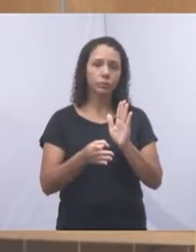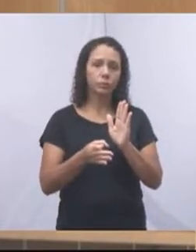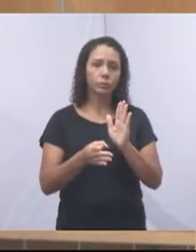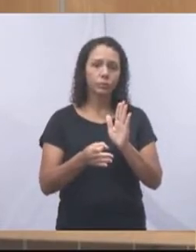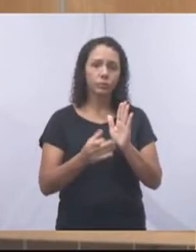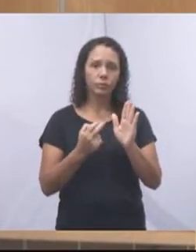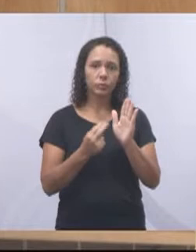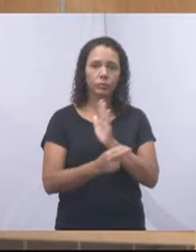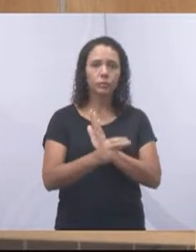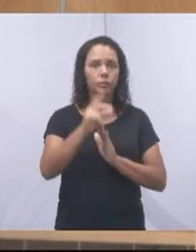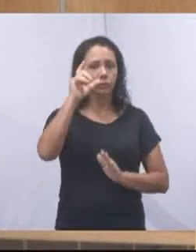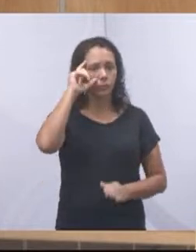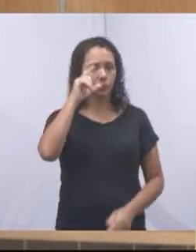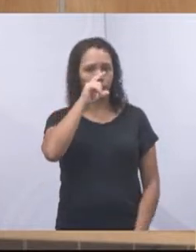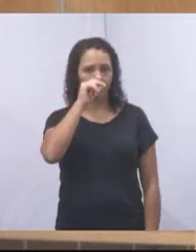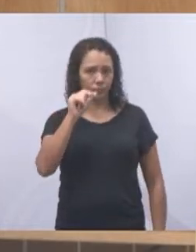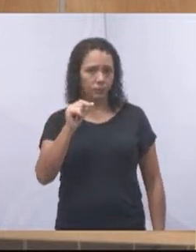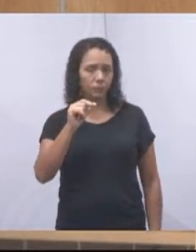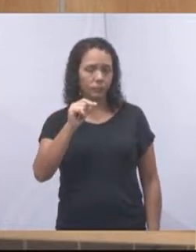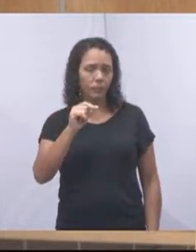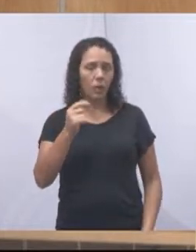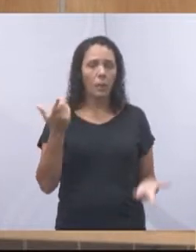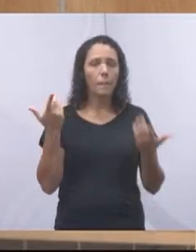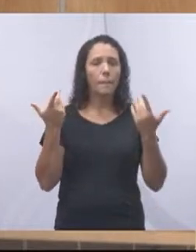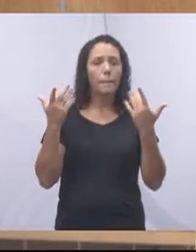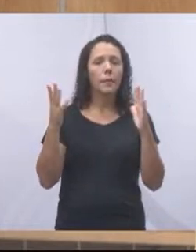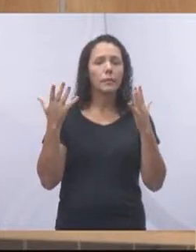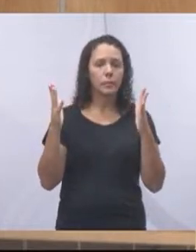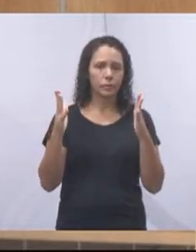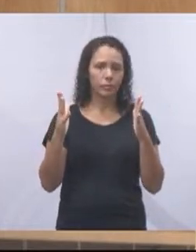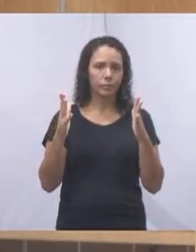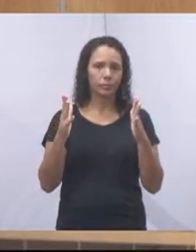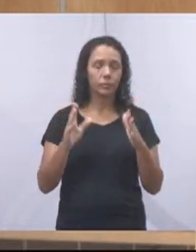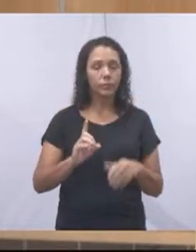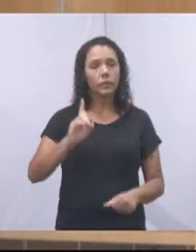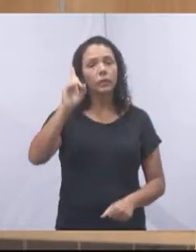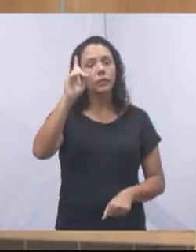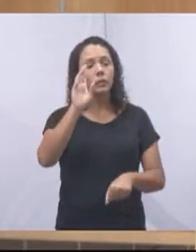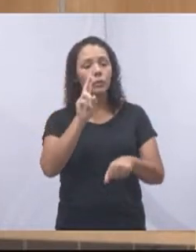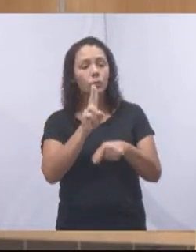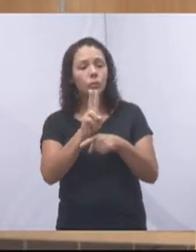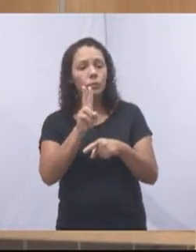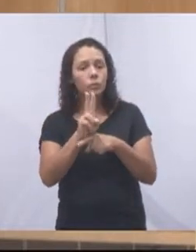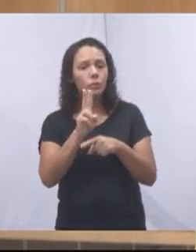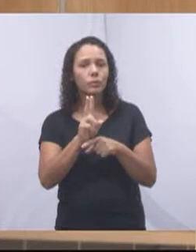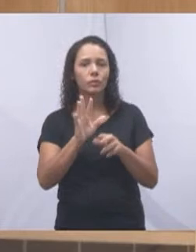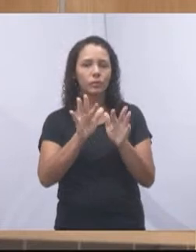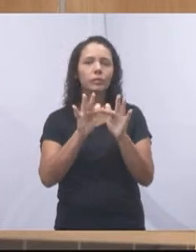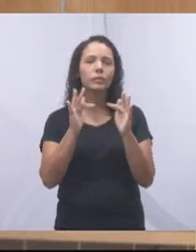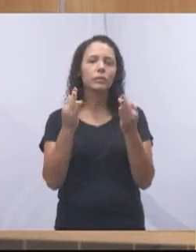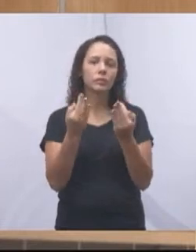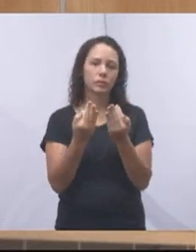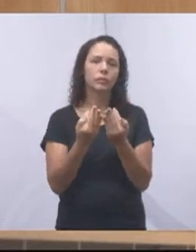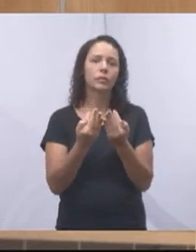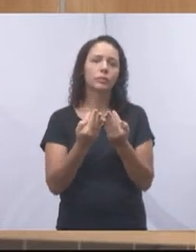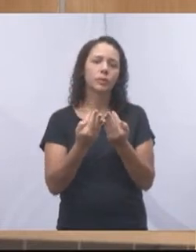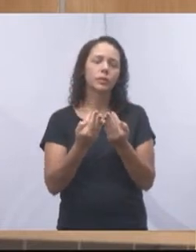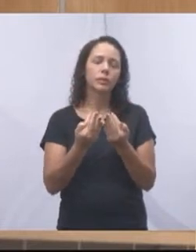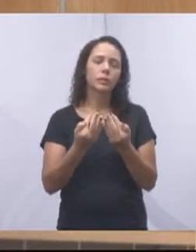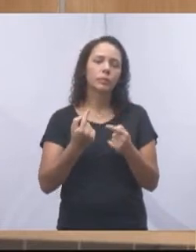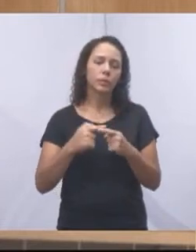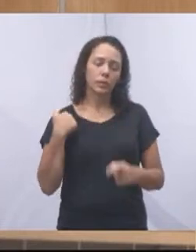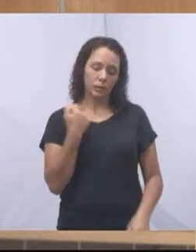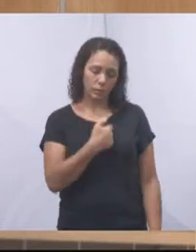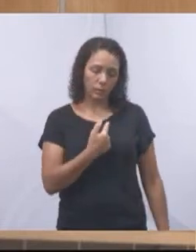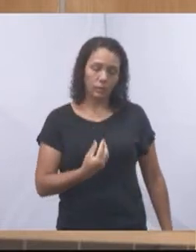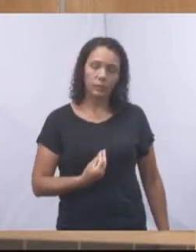Os parabéns por ter apresentado aqui. E que Deus conforte a família. Que a vida nossa